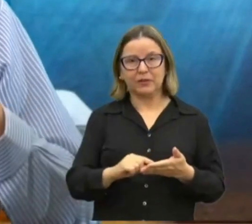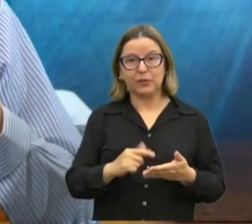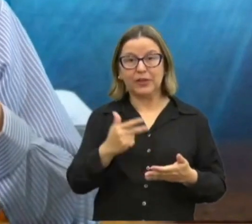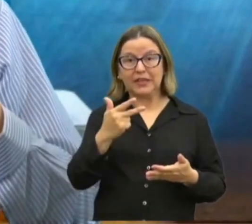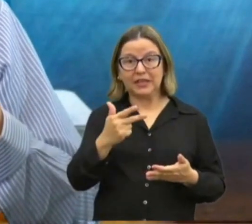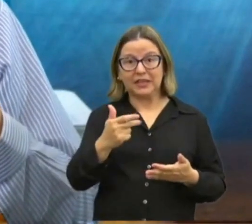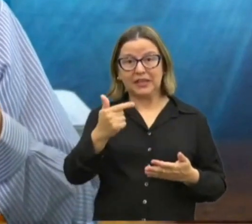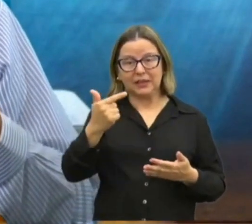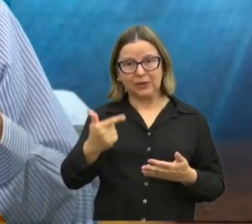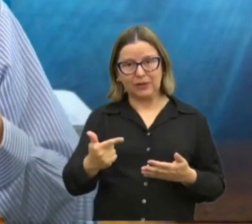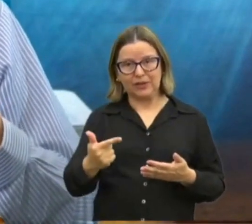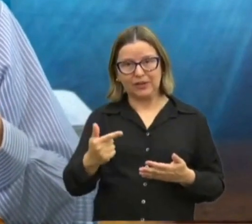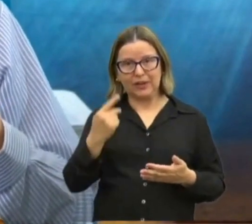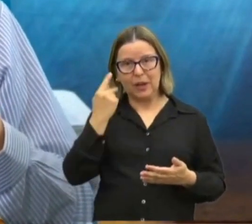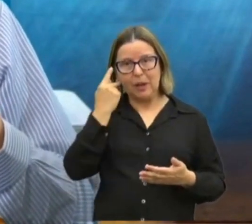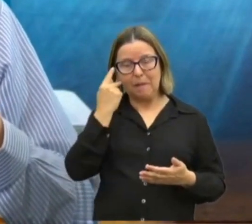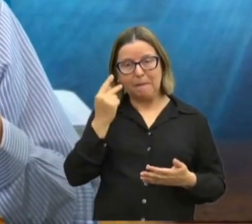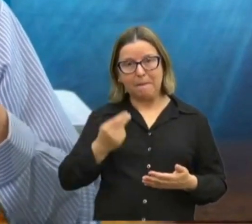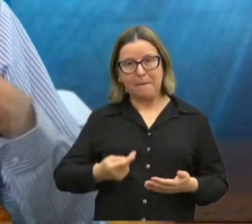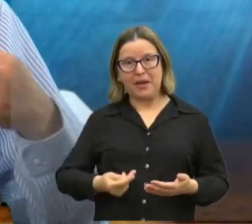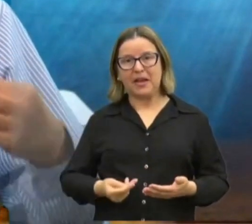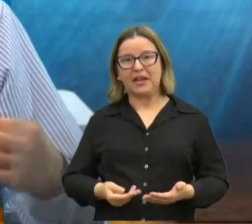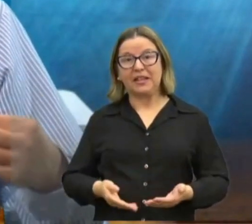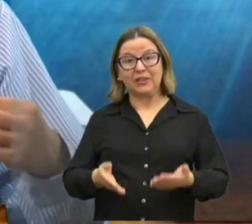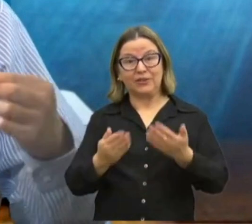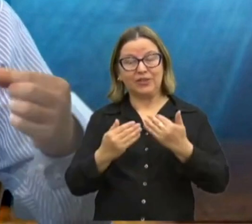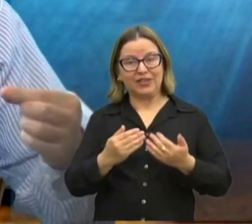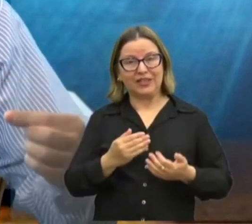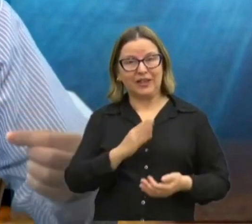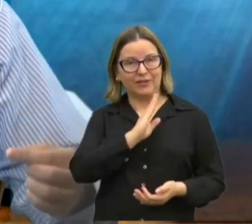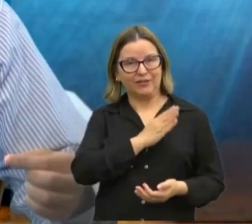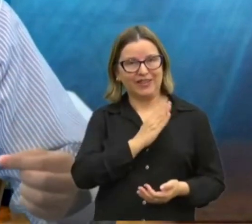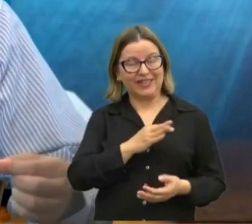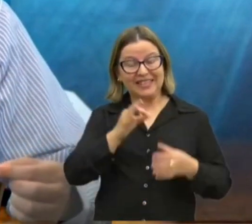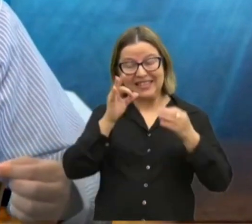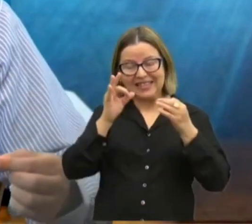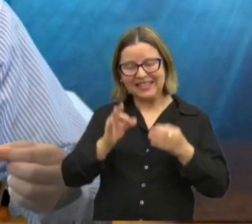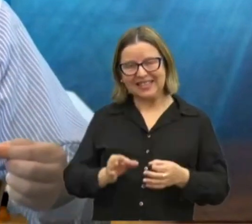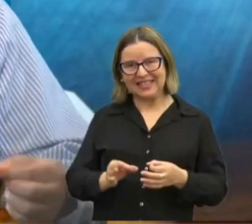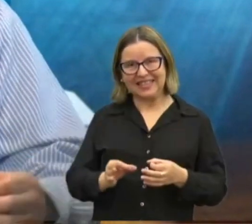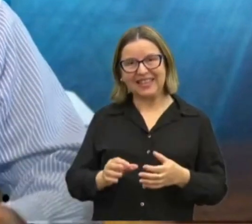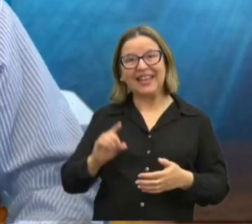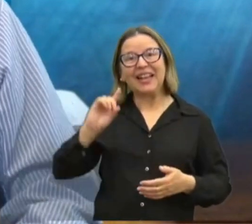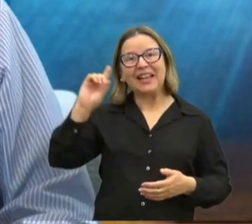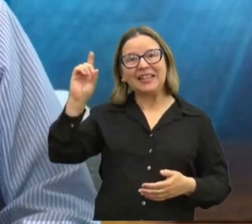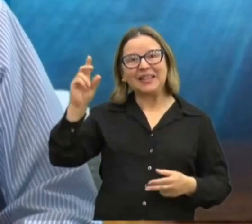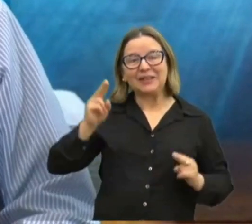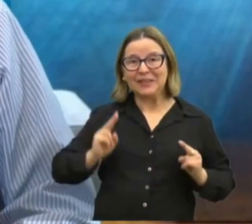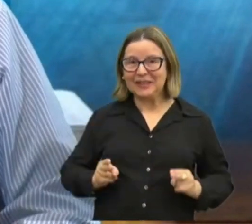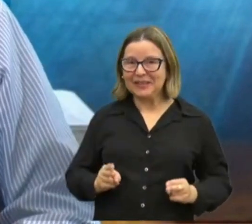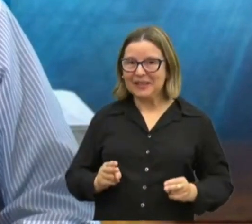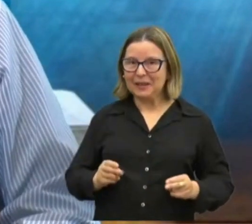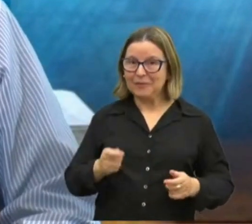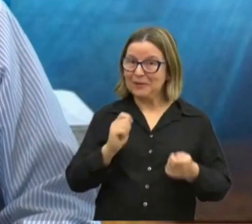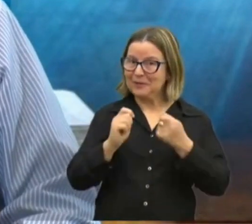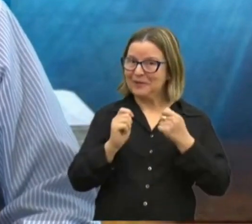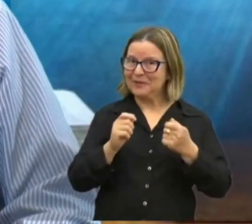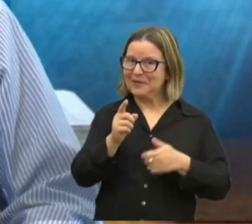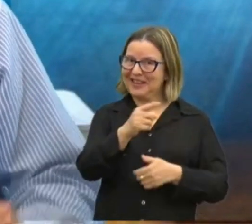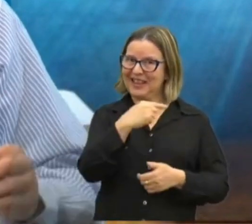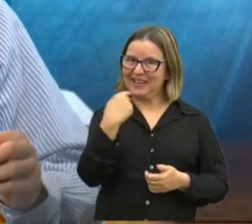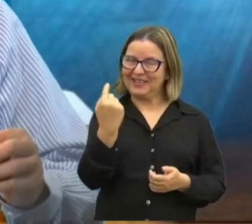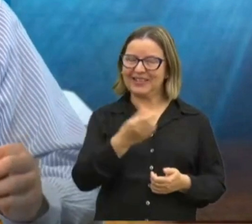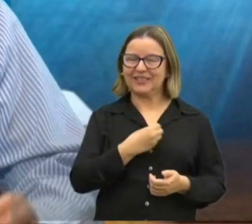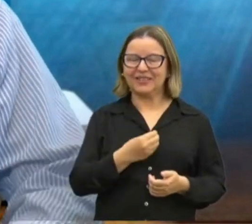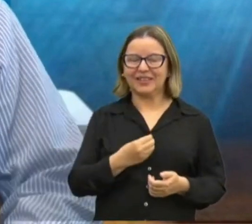isso gere em nosso coração a certeza de que Deus continua no controle da nossa vida.